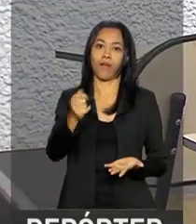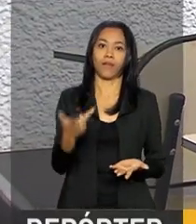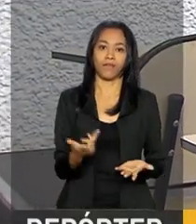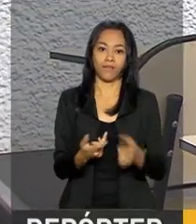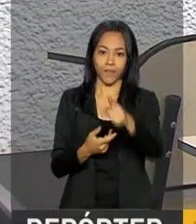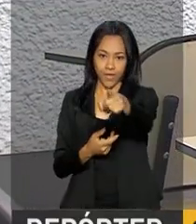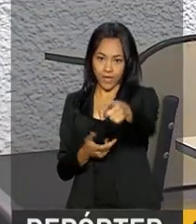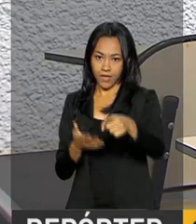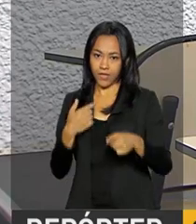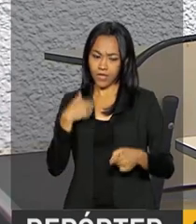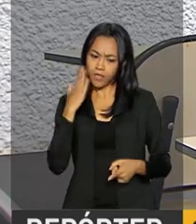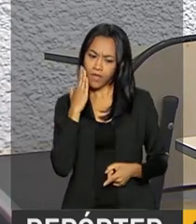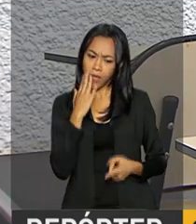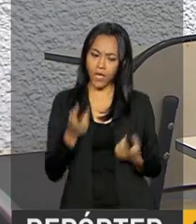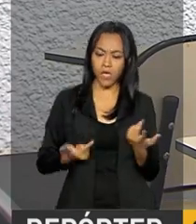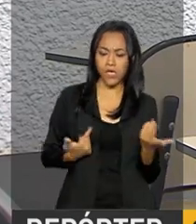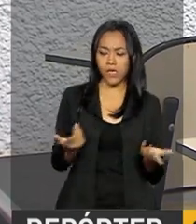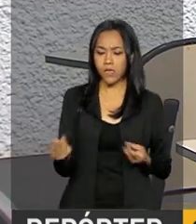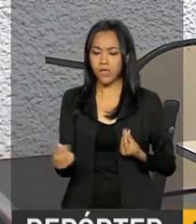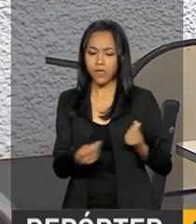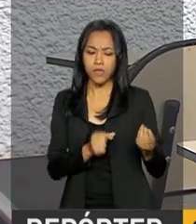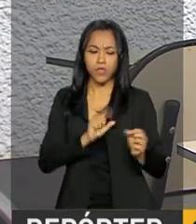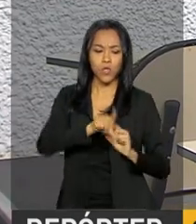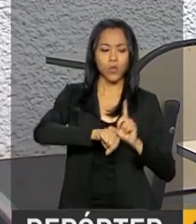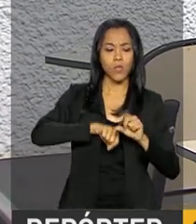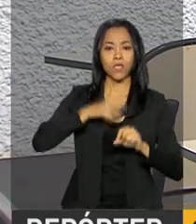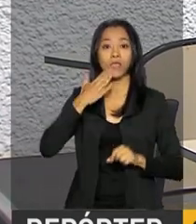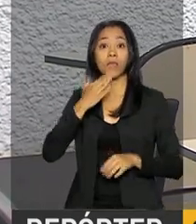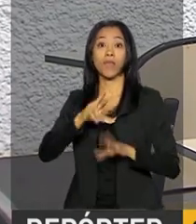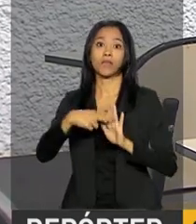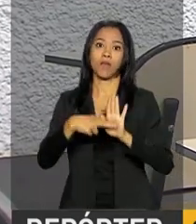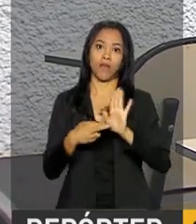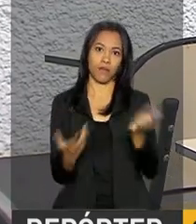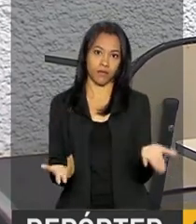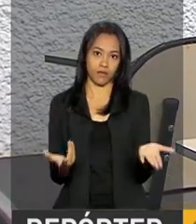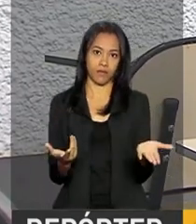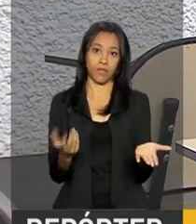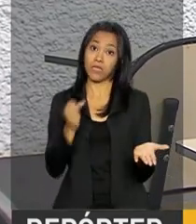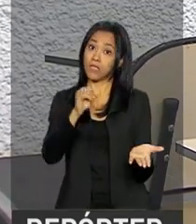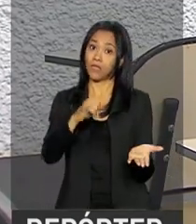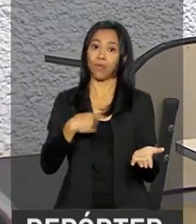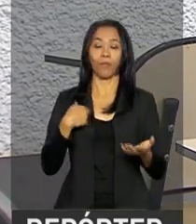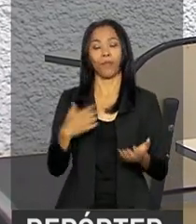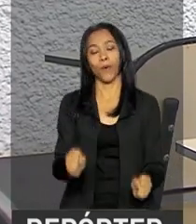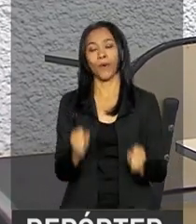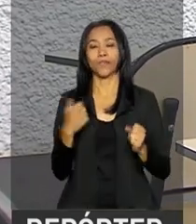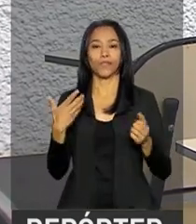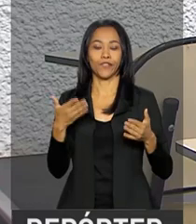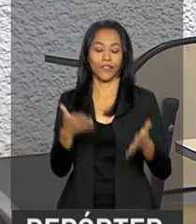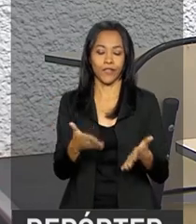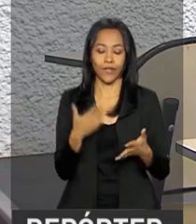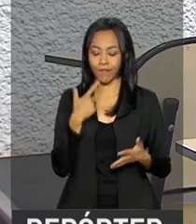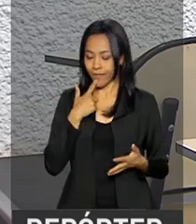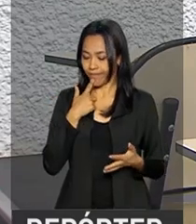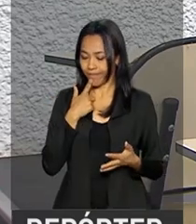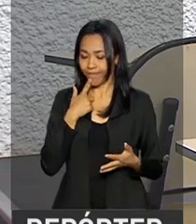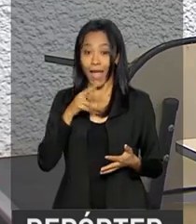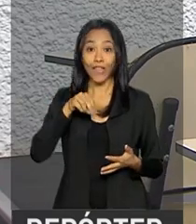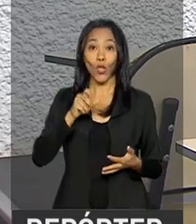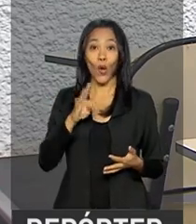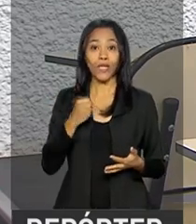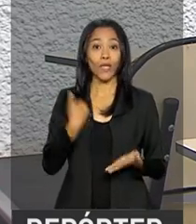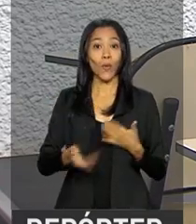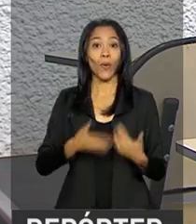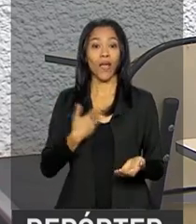jogar. Ele vai participar do jogo e você tem que saber as regras, né? Você não pode chegar e colocar sua nota em